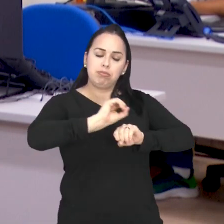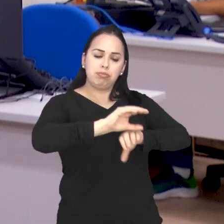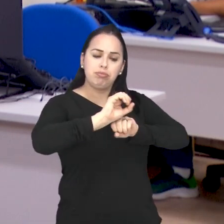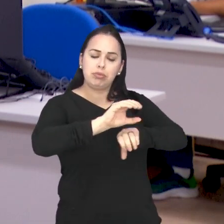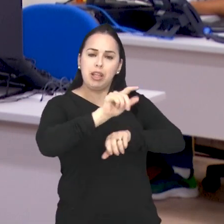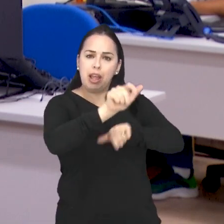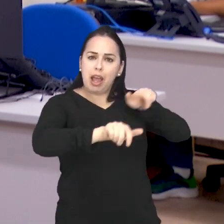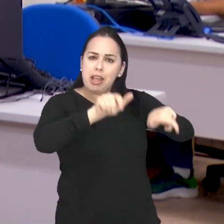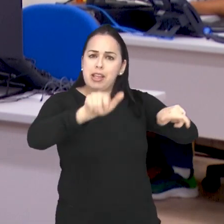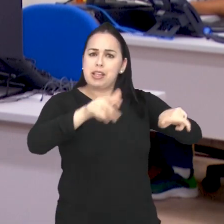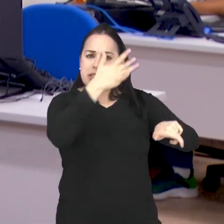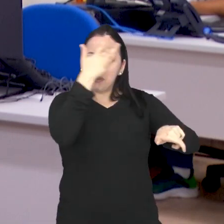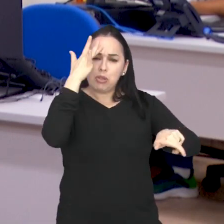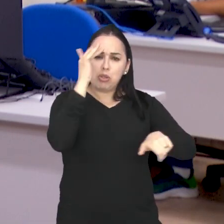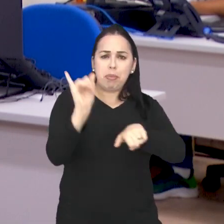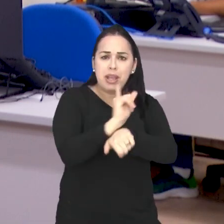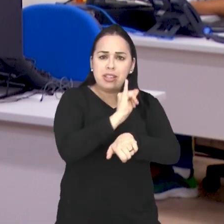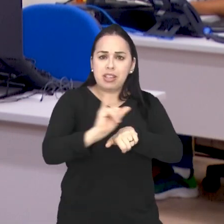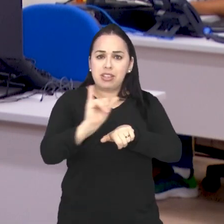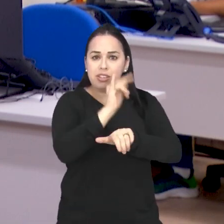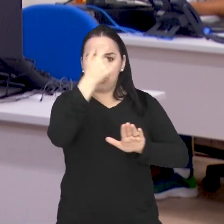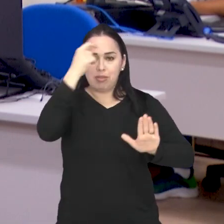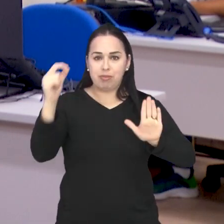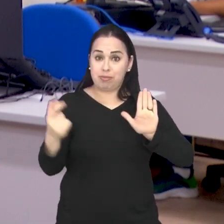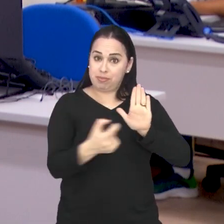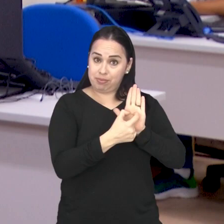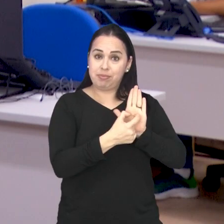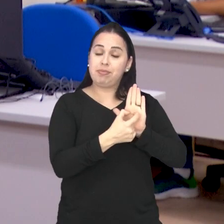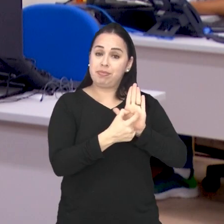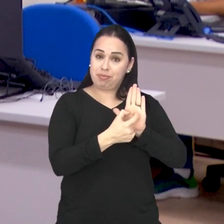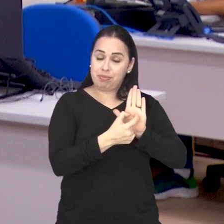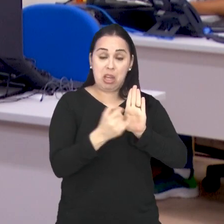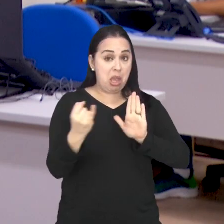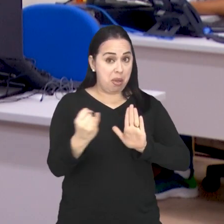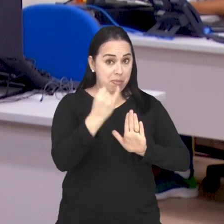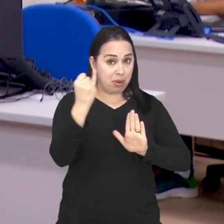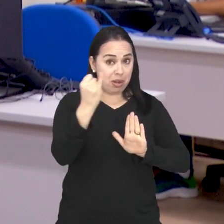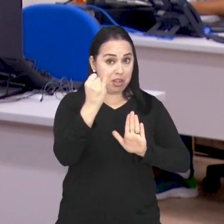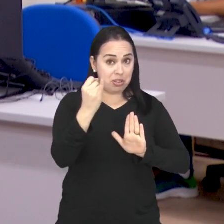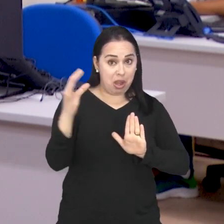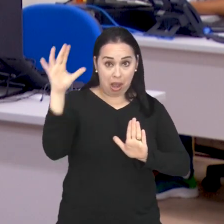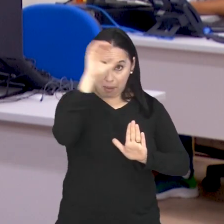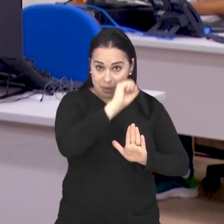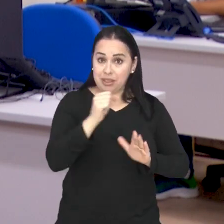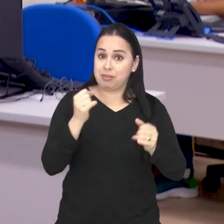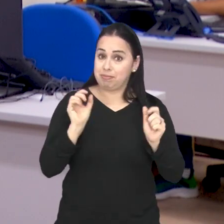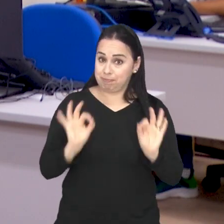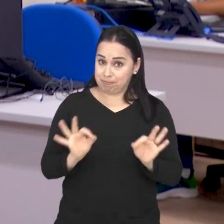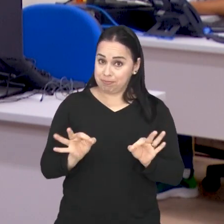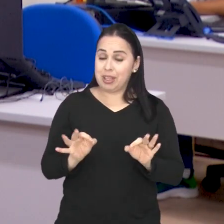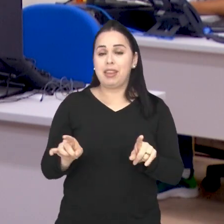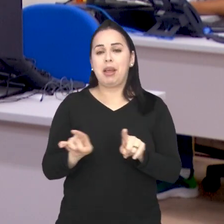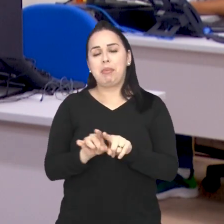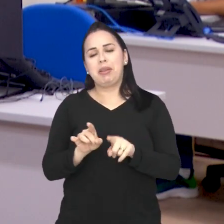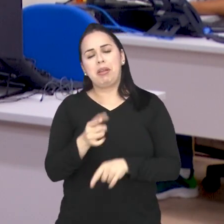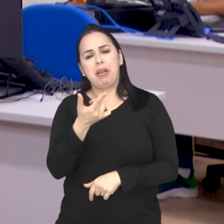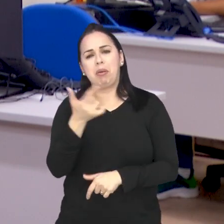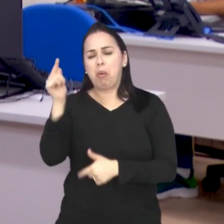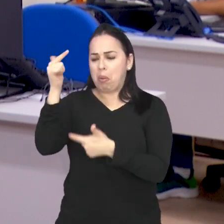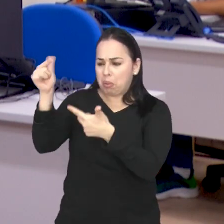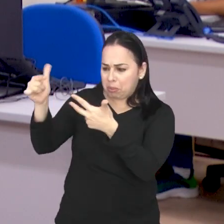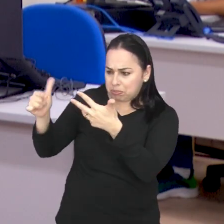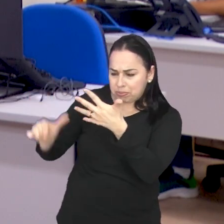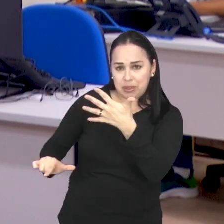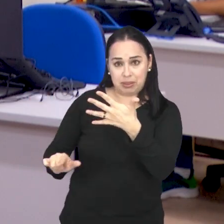educar a população sobre as ferramentas de inteligência artificial. Importante ficar atento a este tema, viu? E tem muito mais